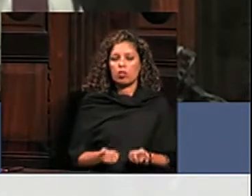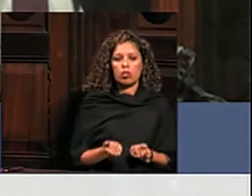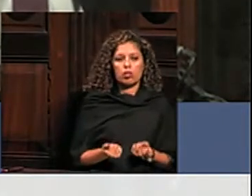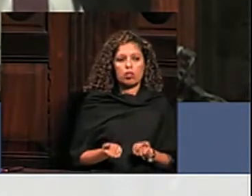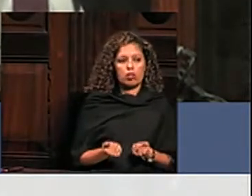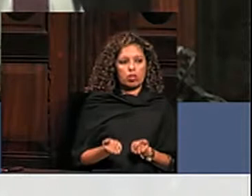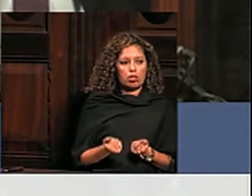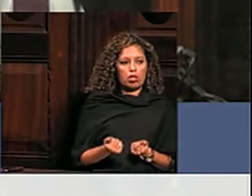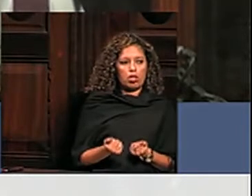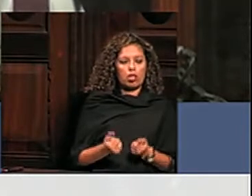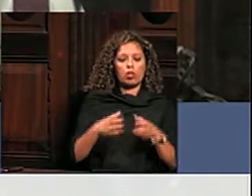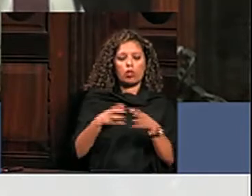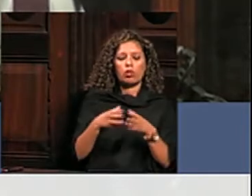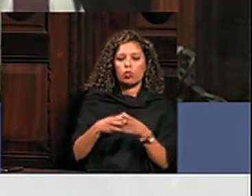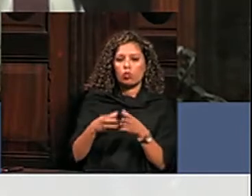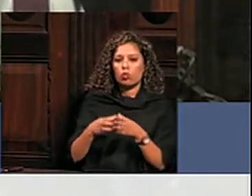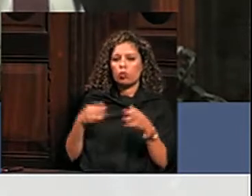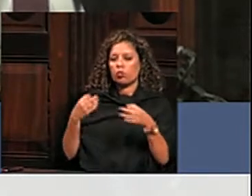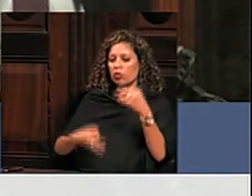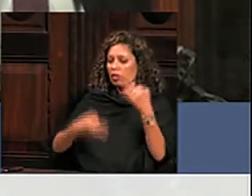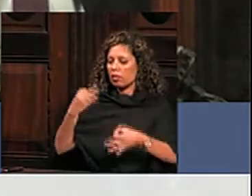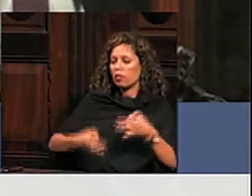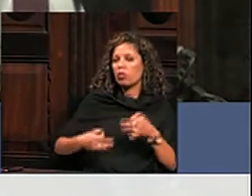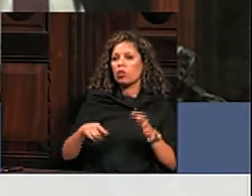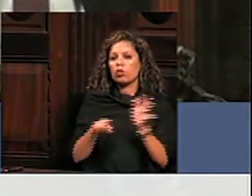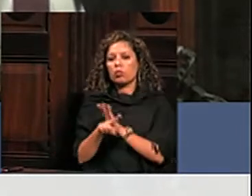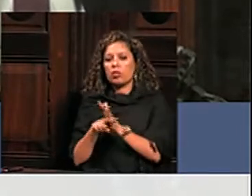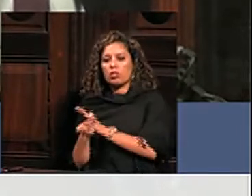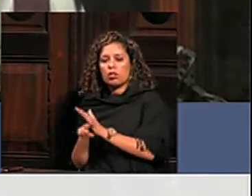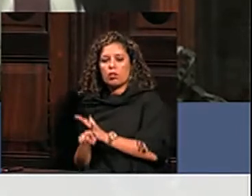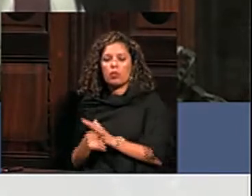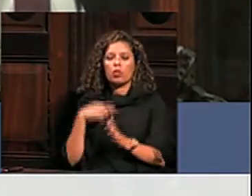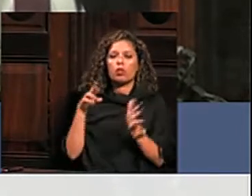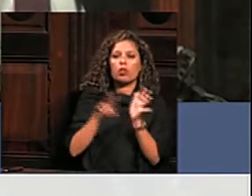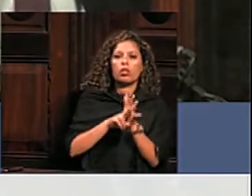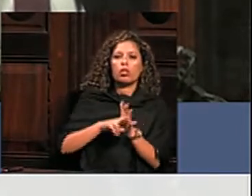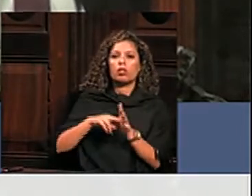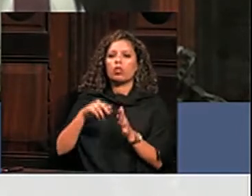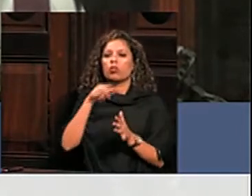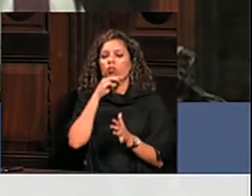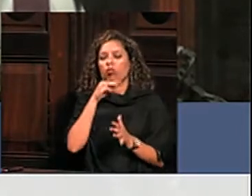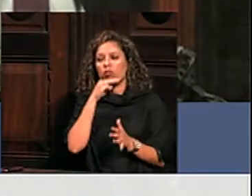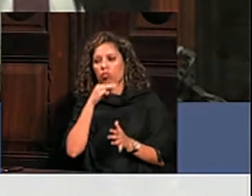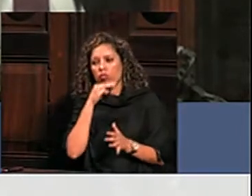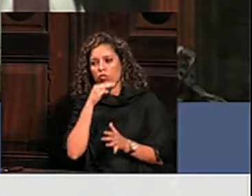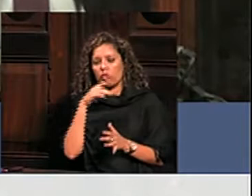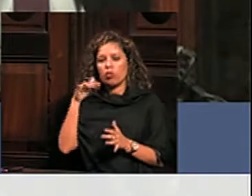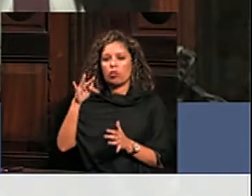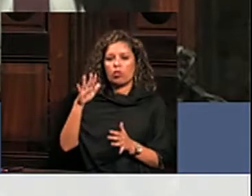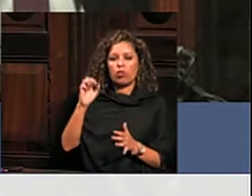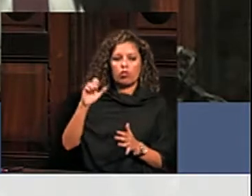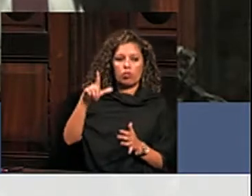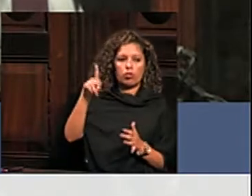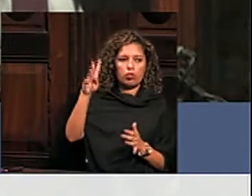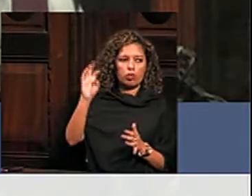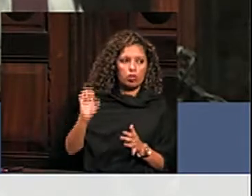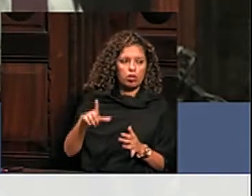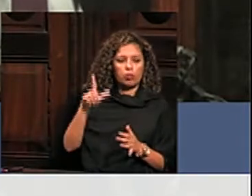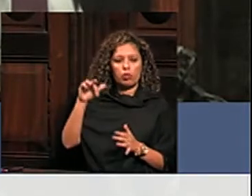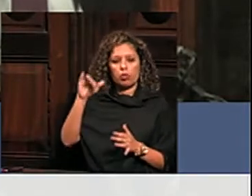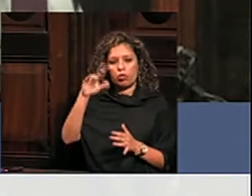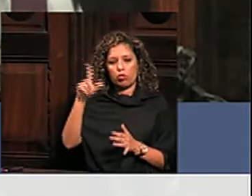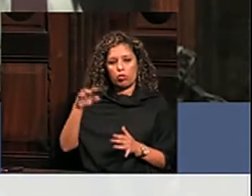de orçamento, finanças, fiscalização e controle favorável. Relatores, deputados Chiquinho da Mangueira, Dionísio Lins, Felipe Soares, Luiz Paulo e Gustavo